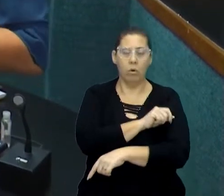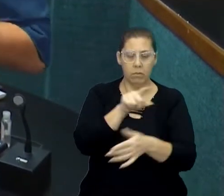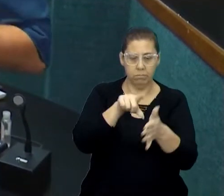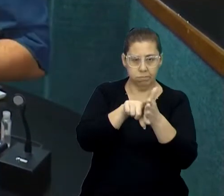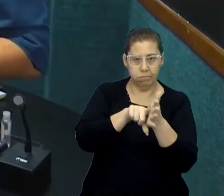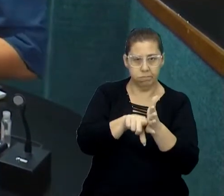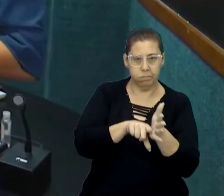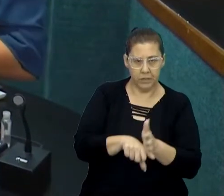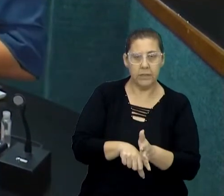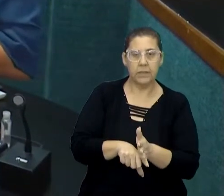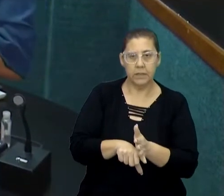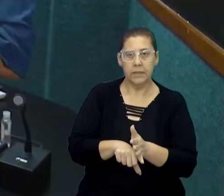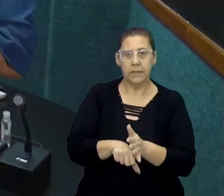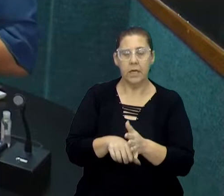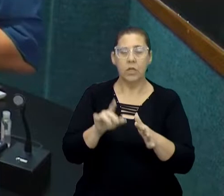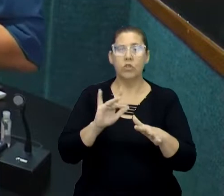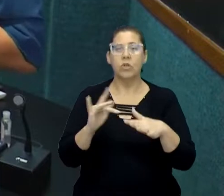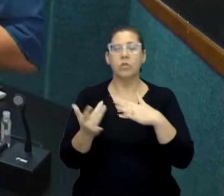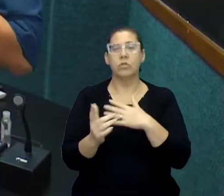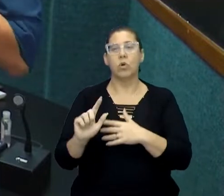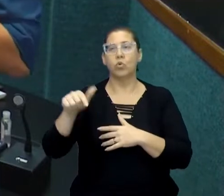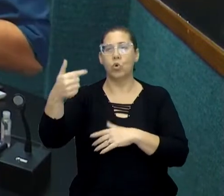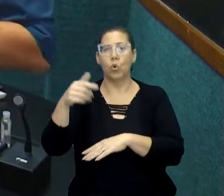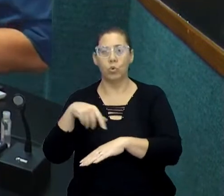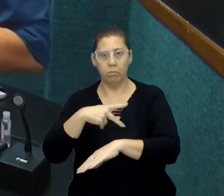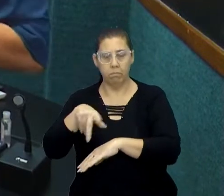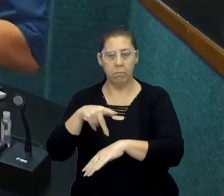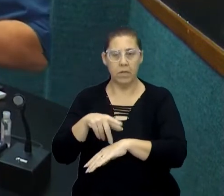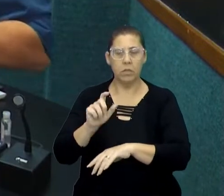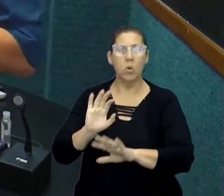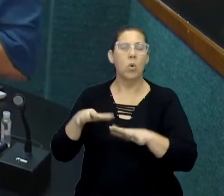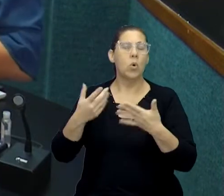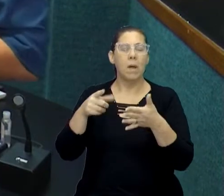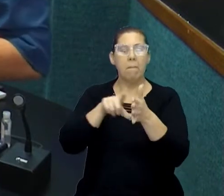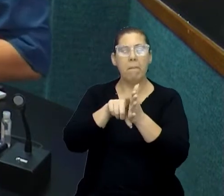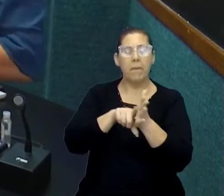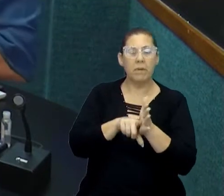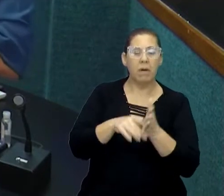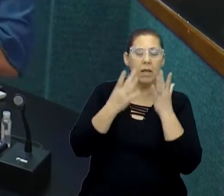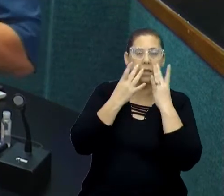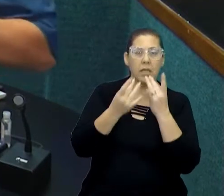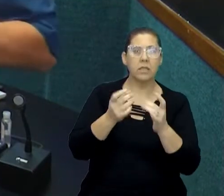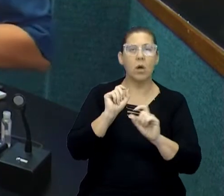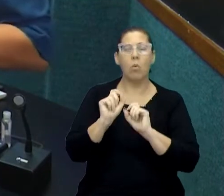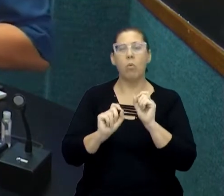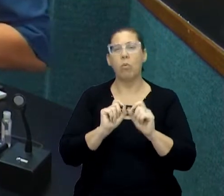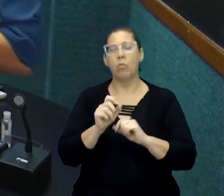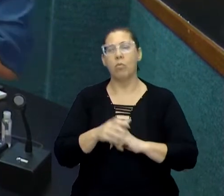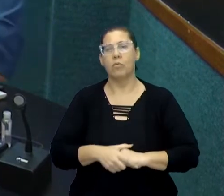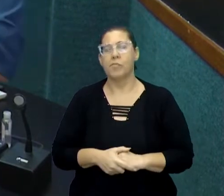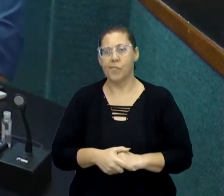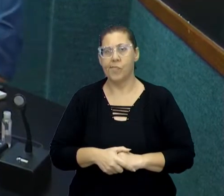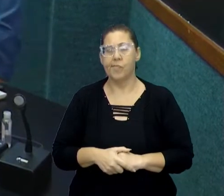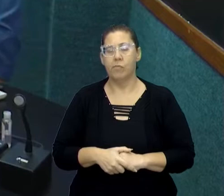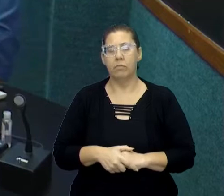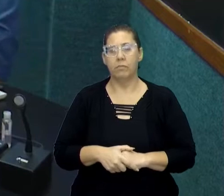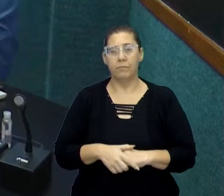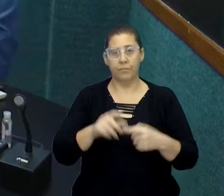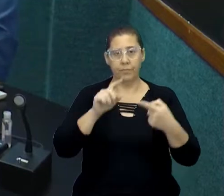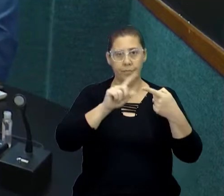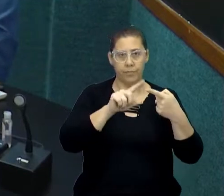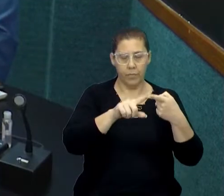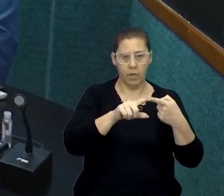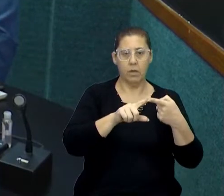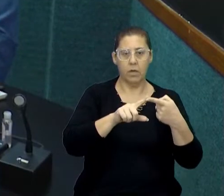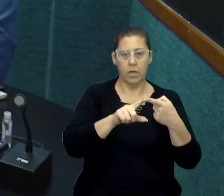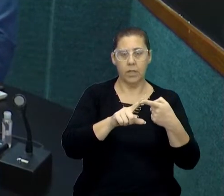internacional, de mídia internacional. Que conselho, o que eles devem observar quando estiverem investigando a imprensa mundial? A primeira coisa,